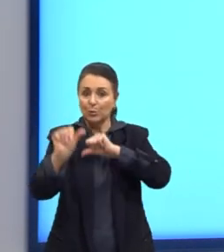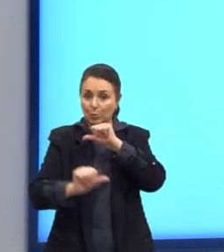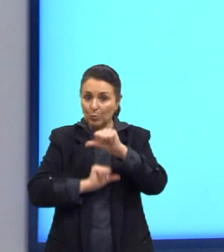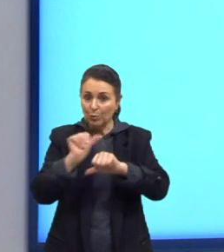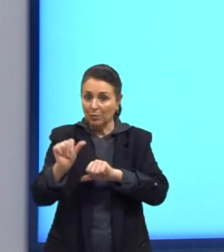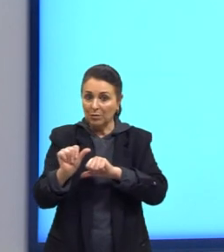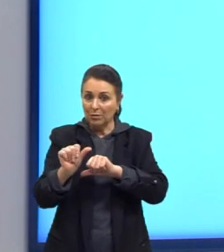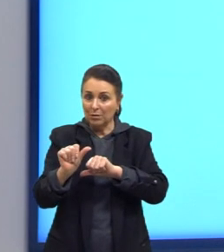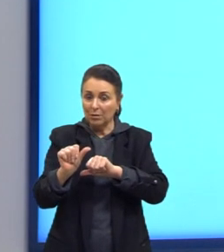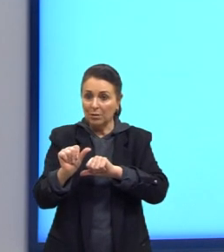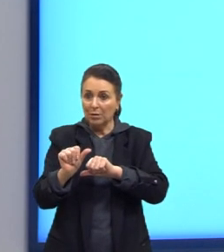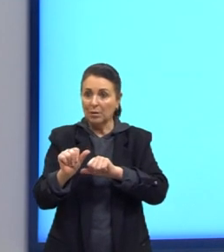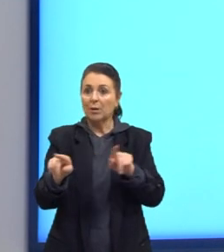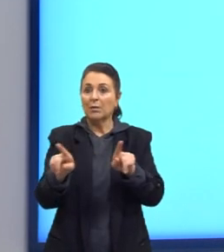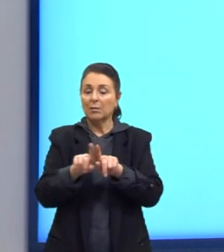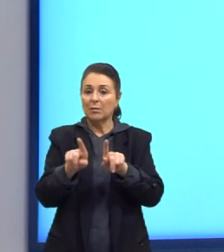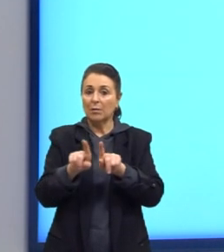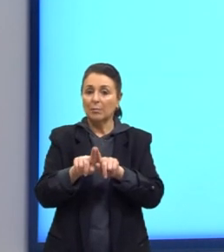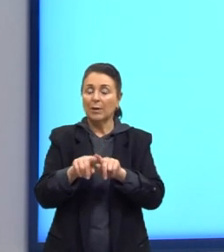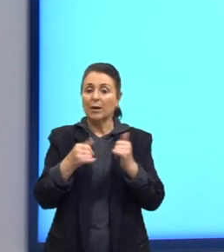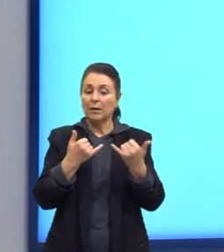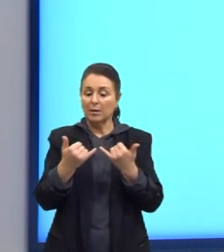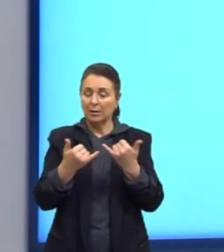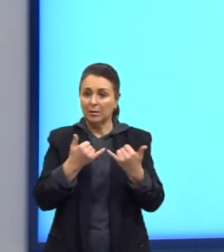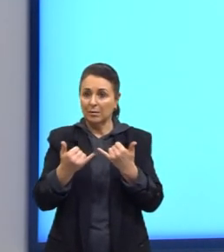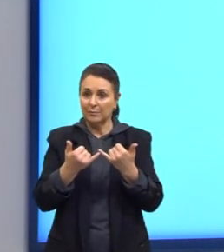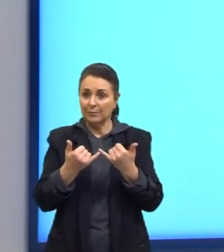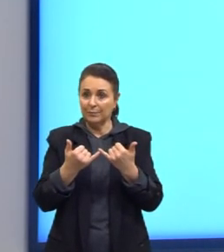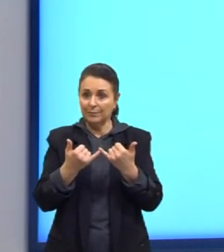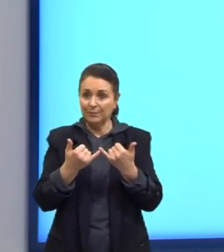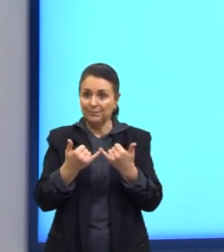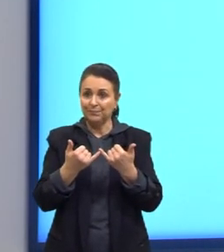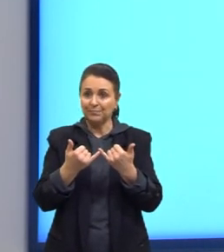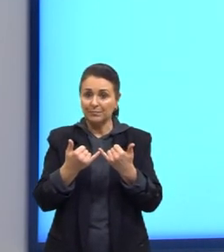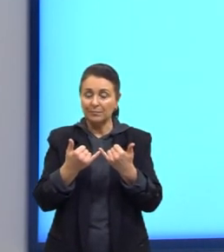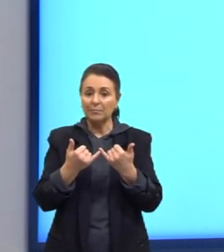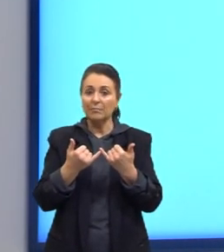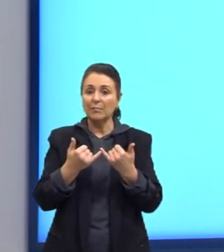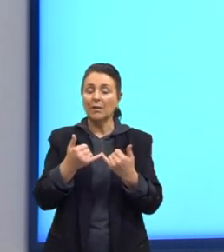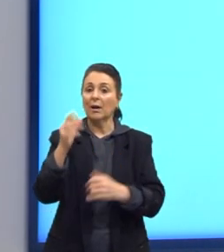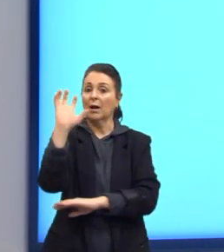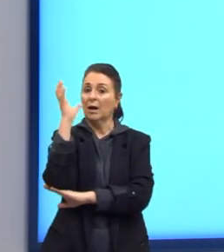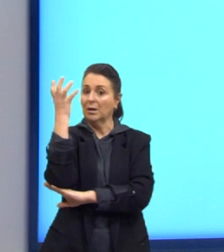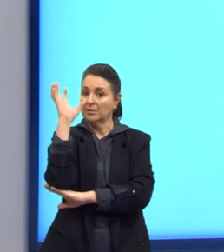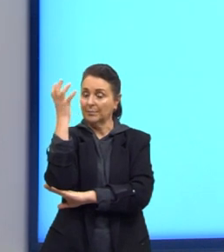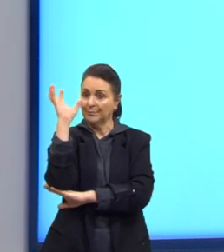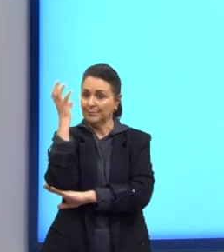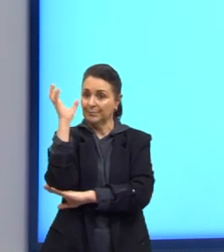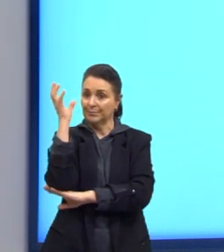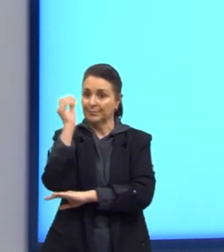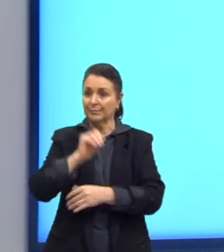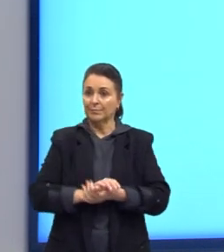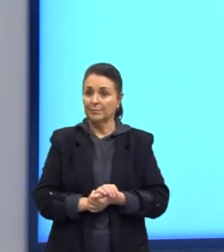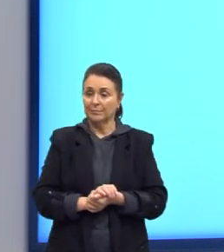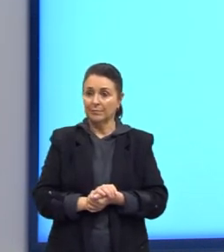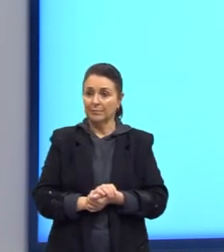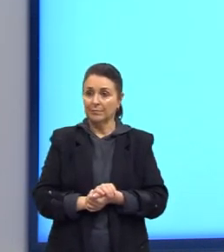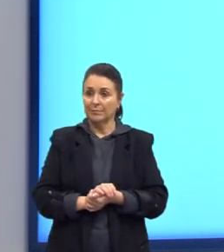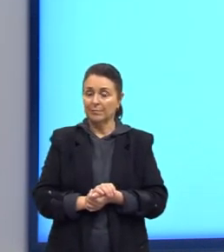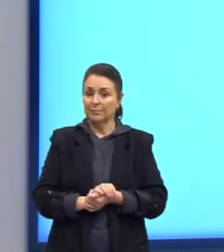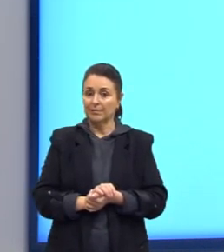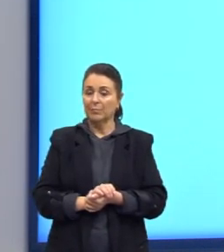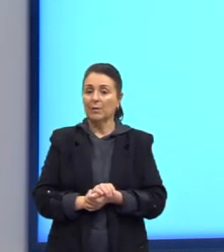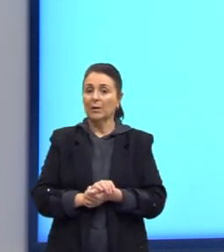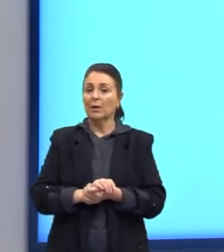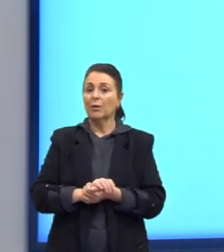de uma língua para outra trouxe alguns exemplos para vocês tá ele ar bom a árvore lá me